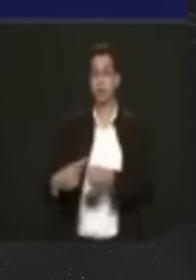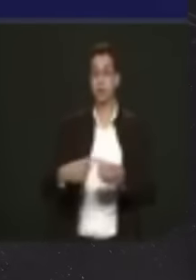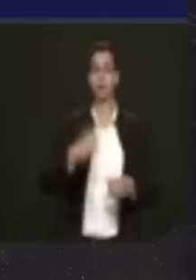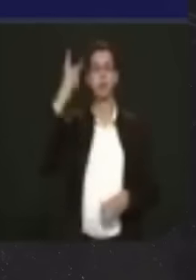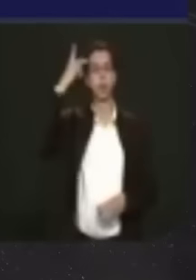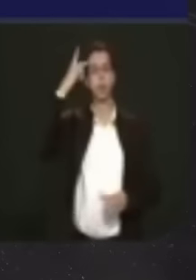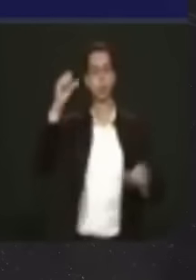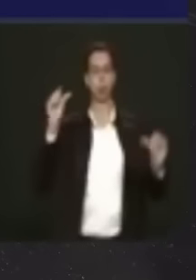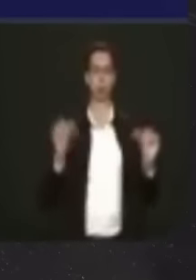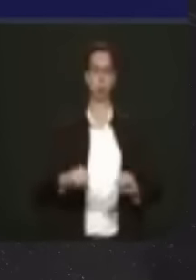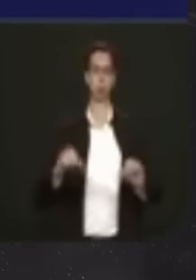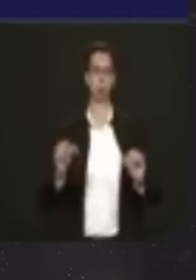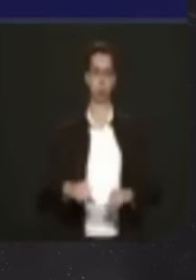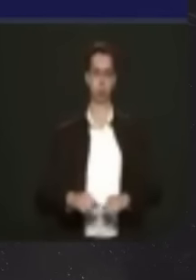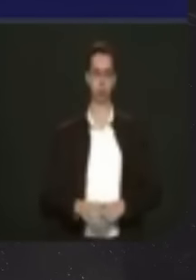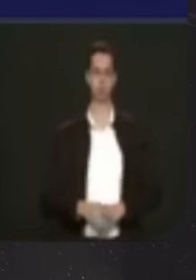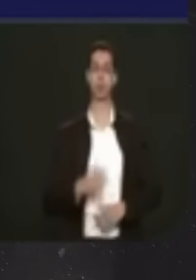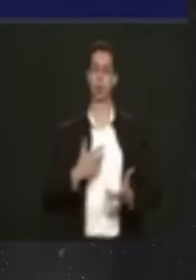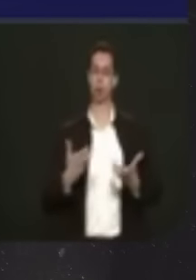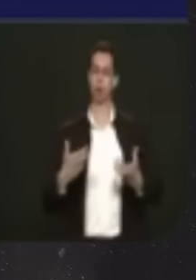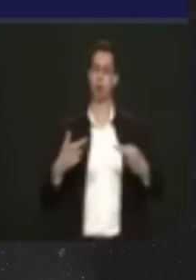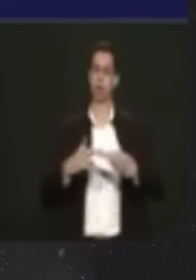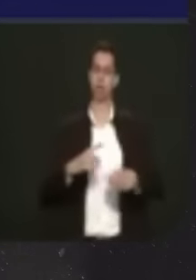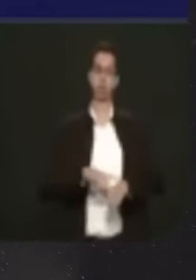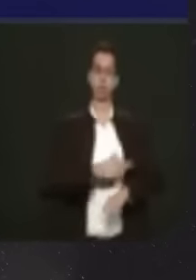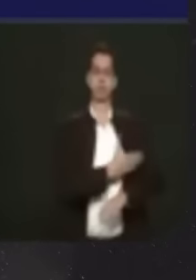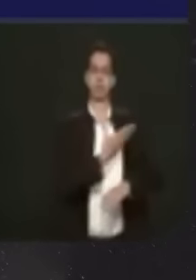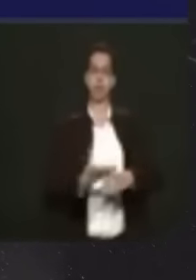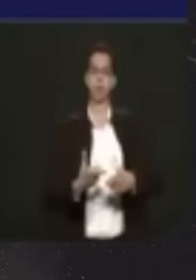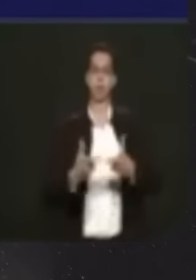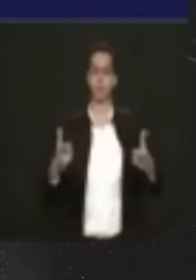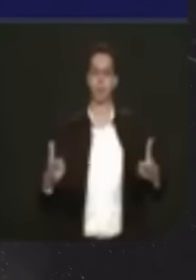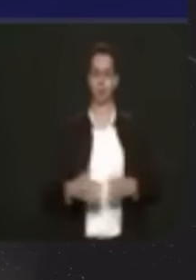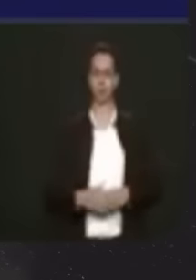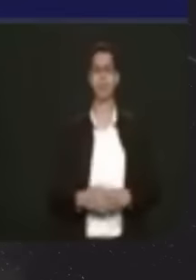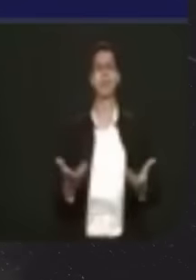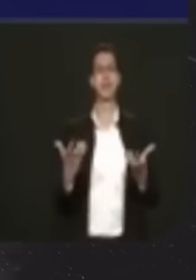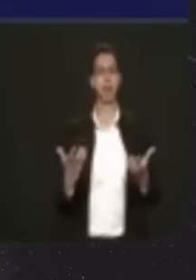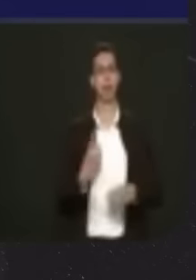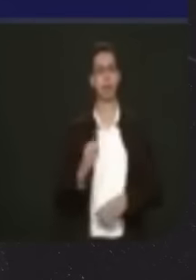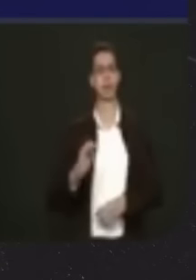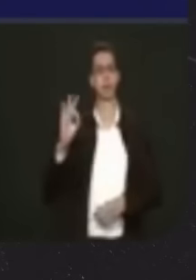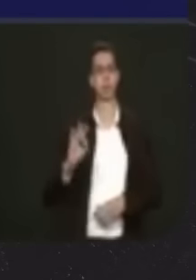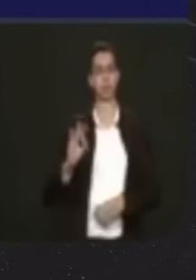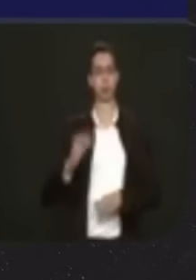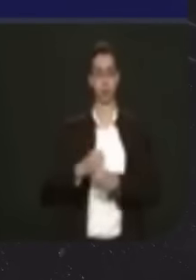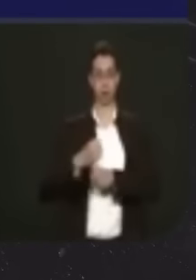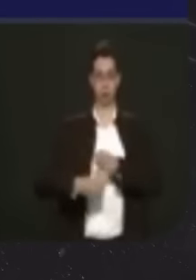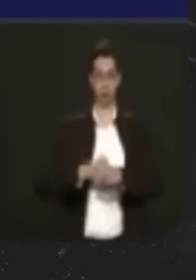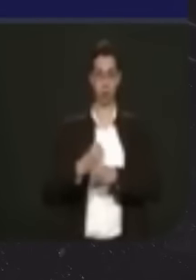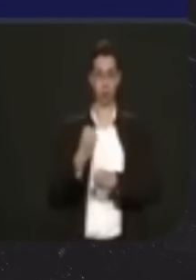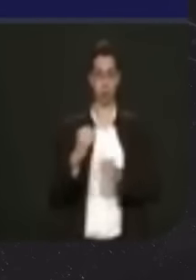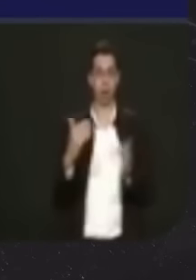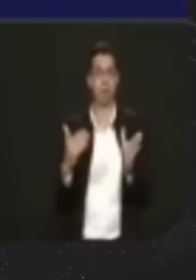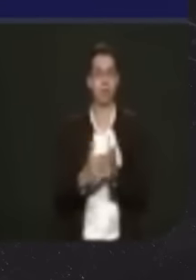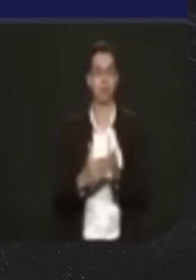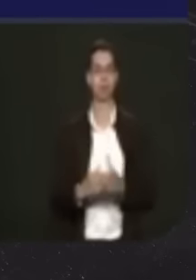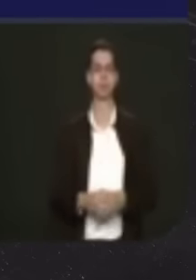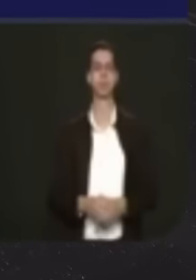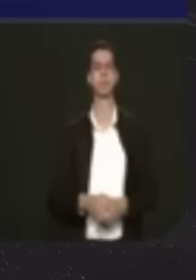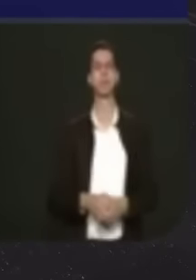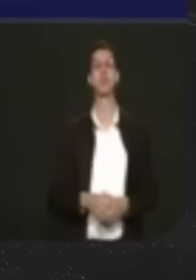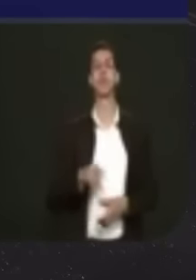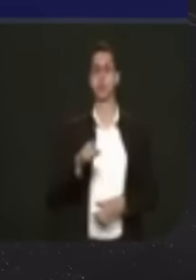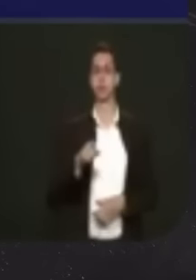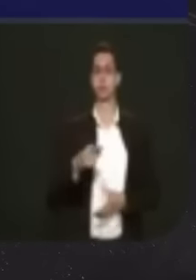mal apenas 6% das crianças estão em tempo integral queremos chegar a 100% em até 8 anos você tem esse mesmo compromisso